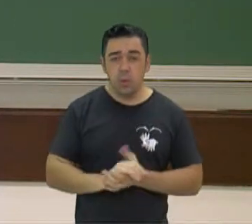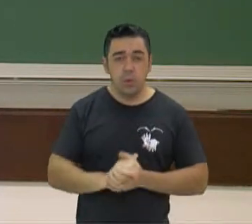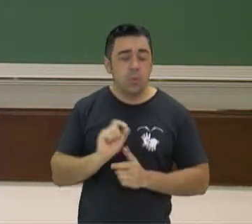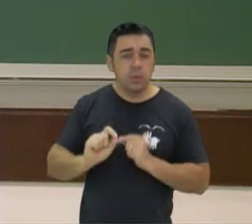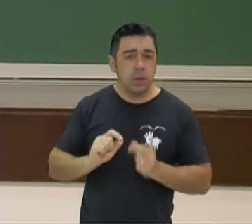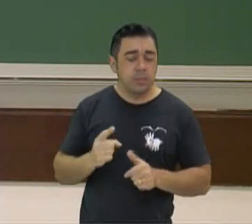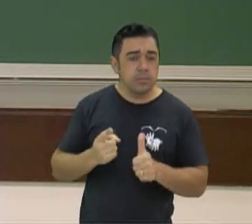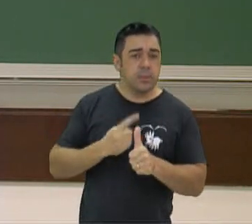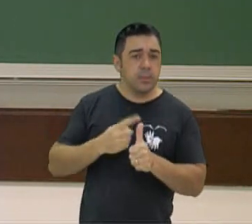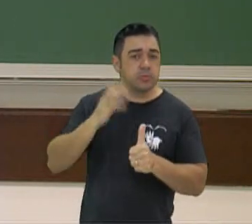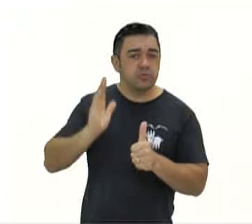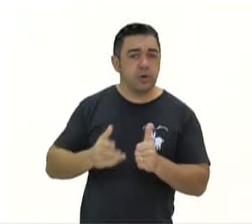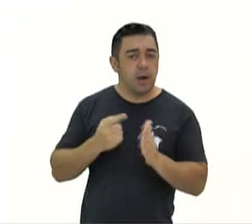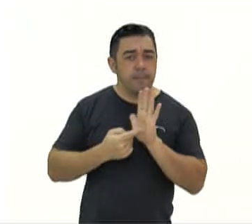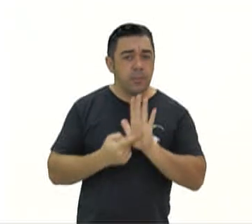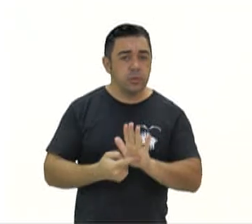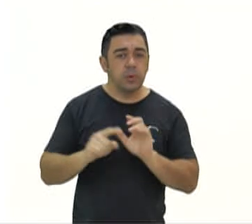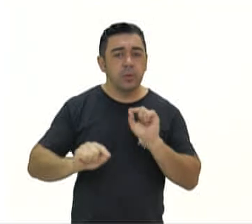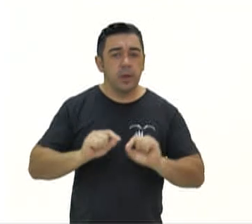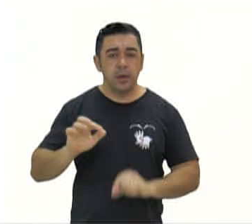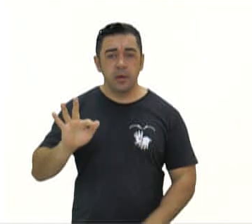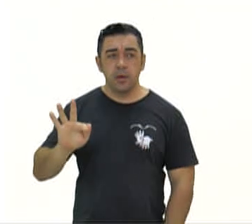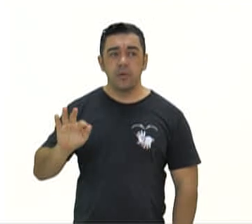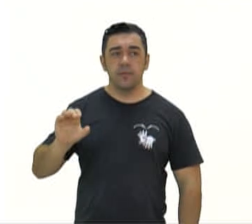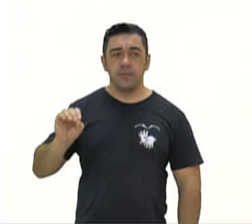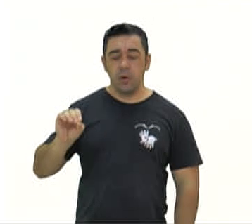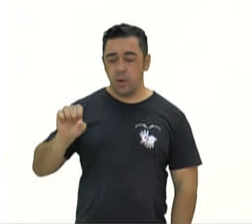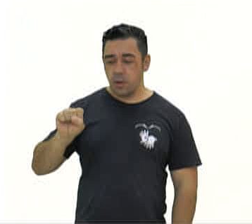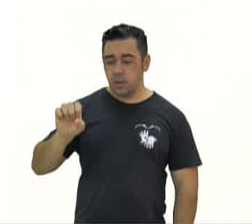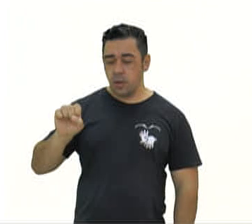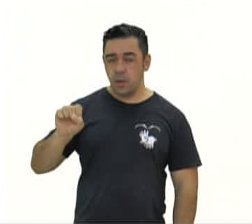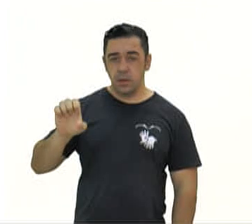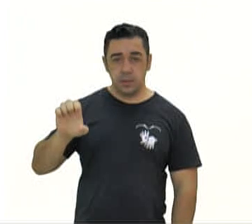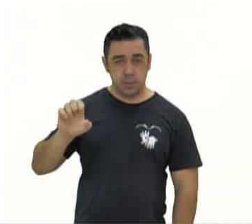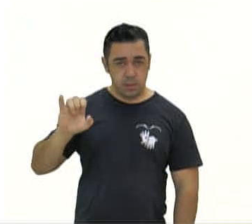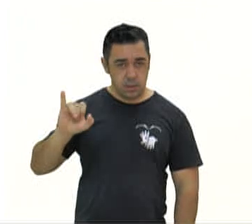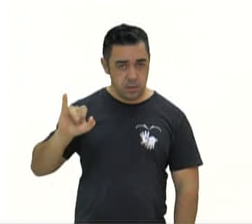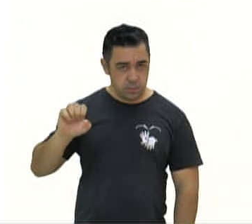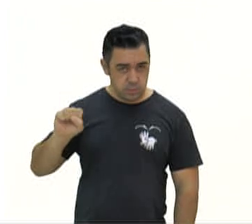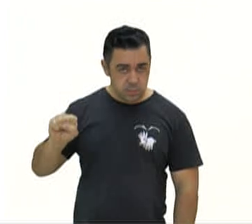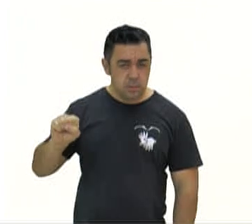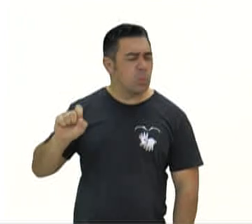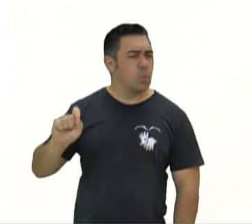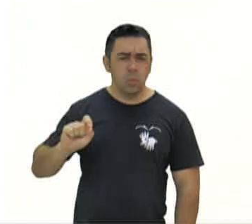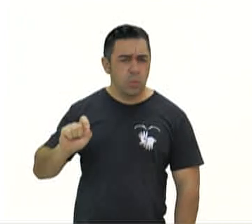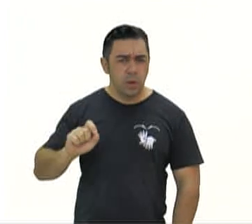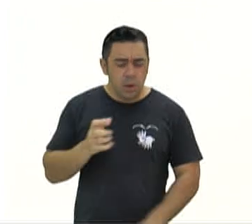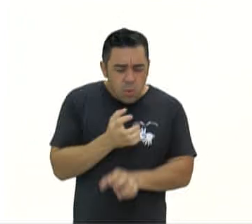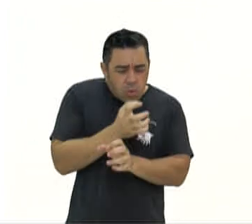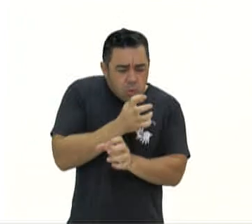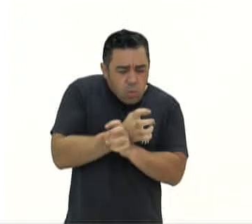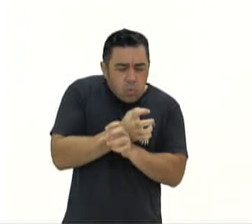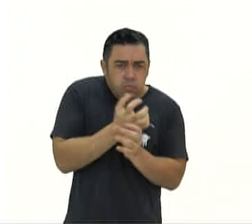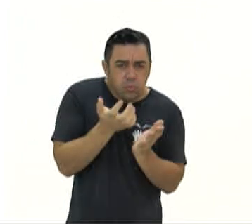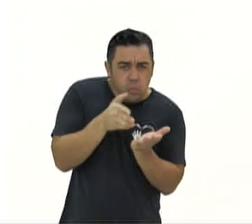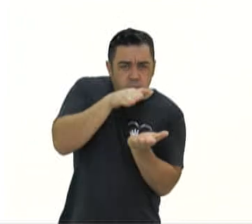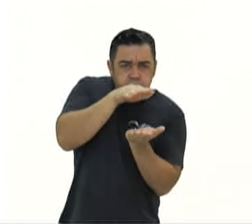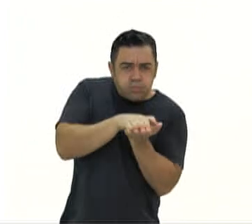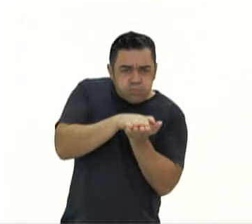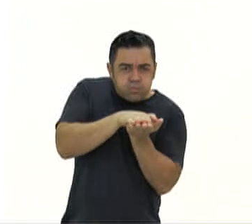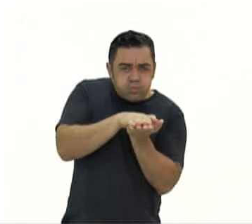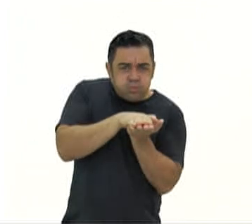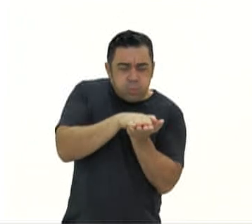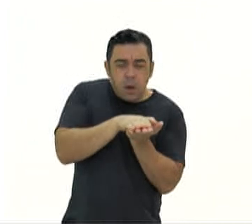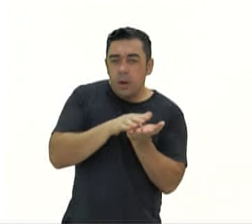evidência é o que a gente já mostrou num dos slides lá atrás, são os fósseis. Então, os fósseis, eles são bem importantes porque eles mostram pra